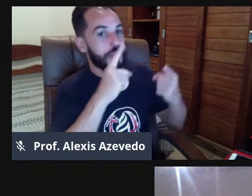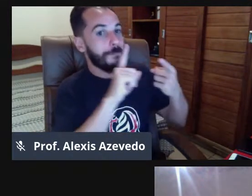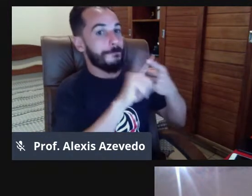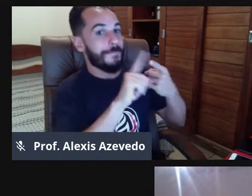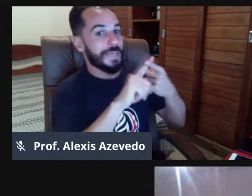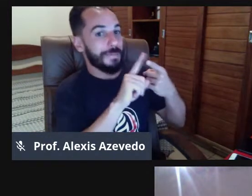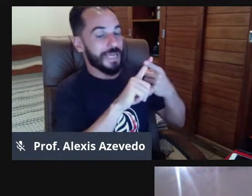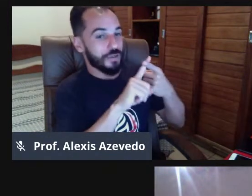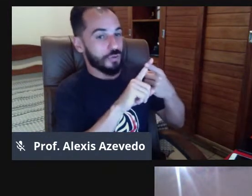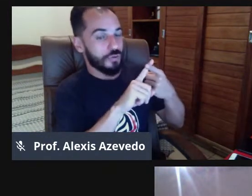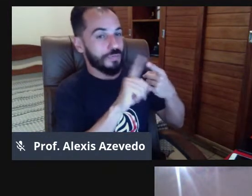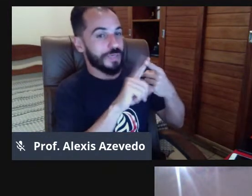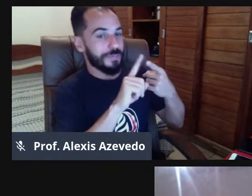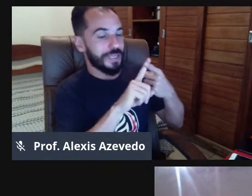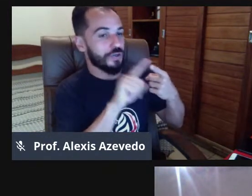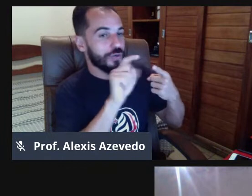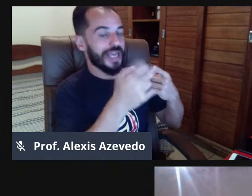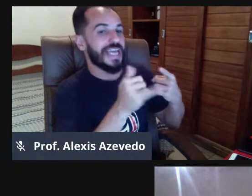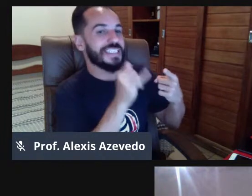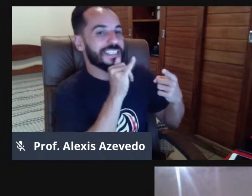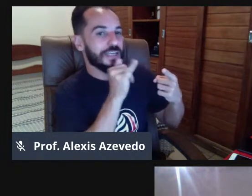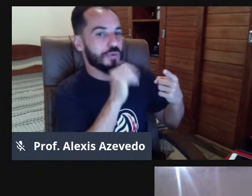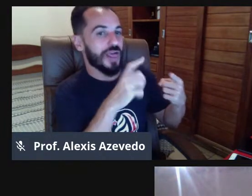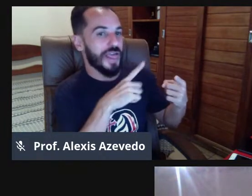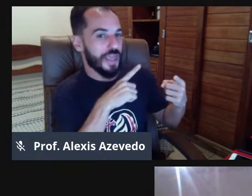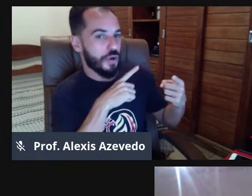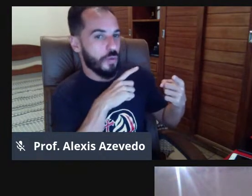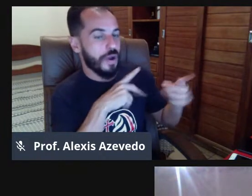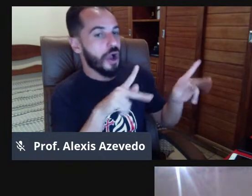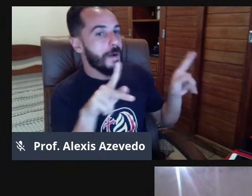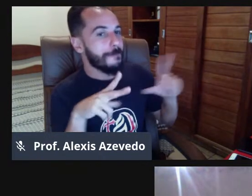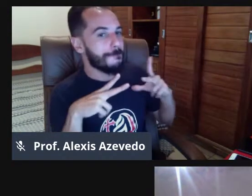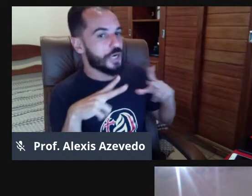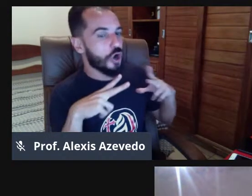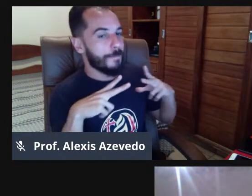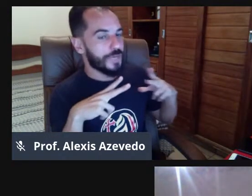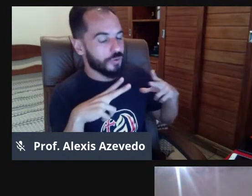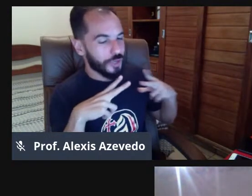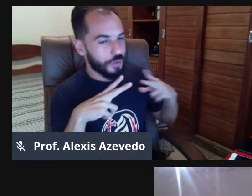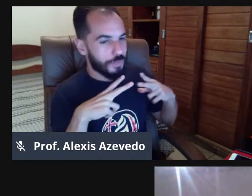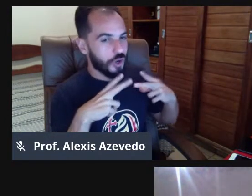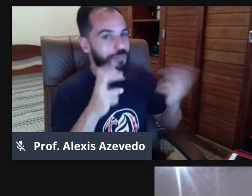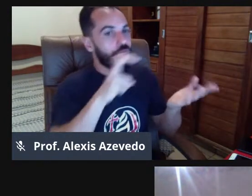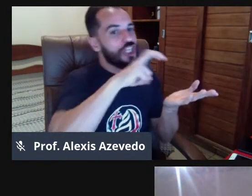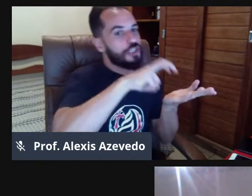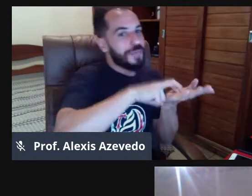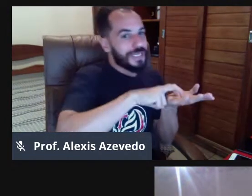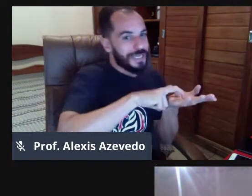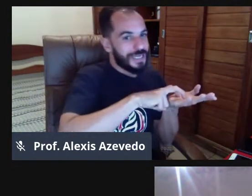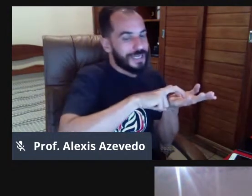do turno. Então, às vezes, o estudante está